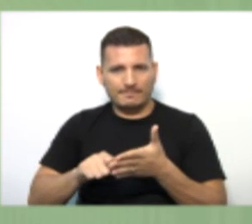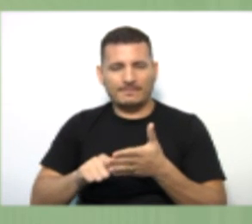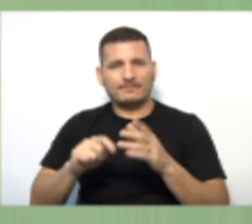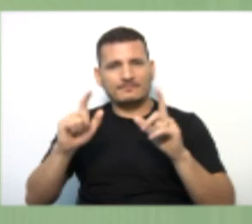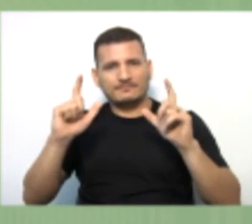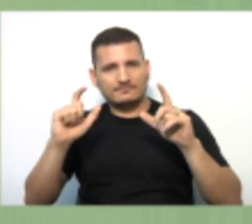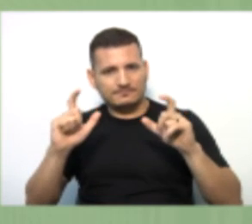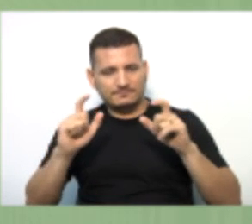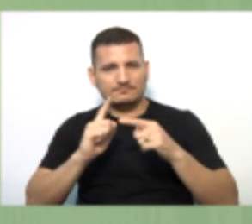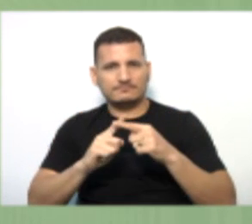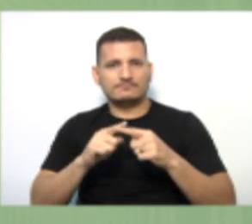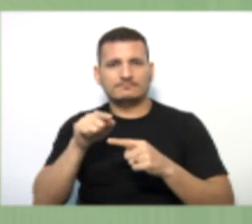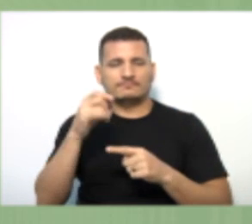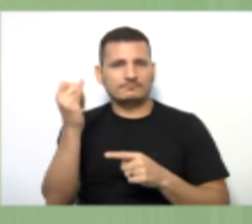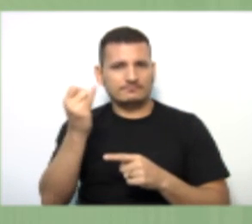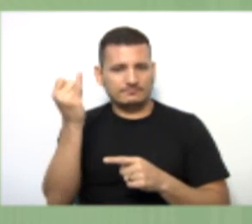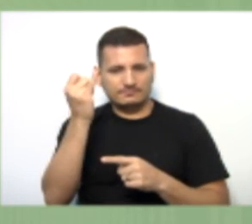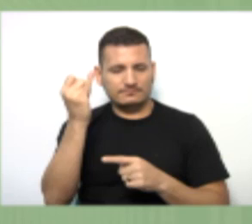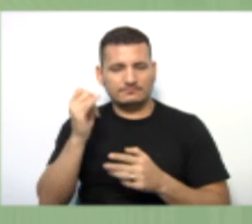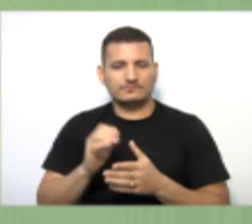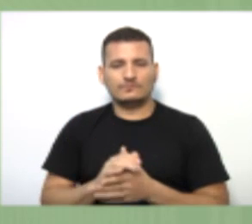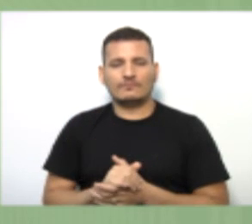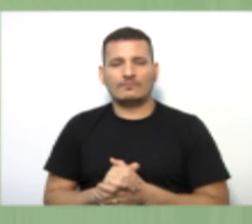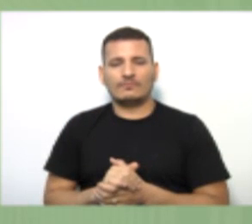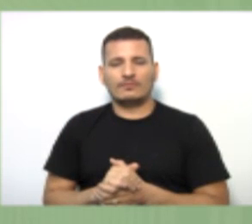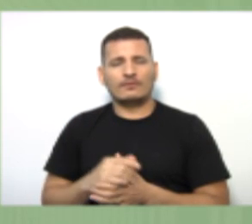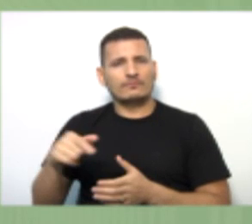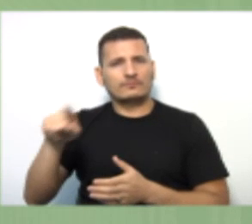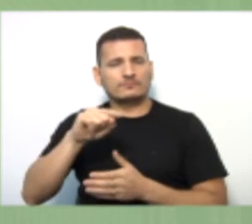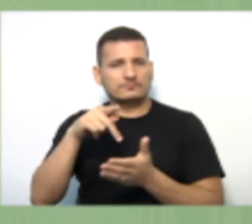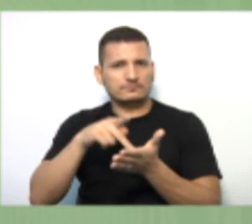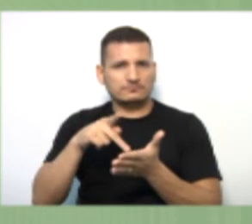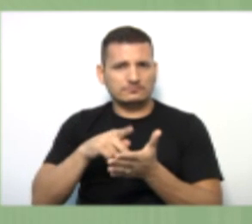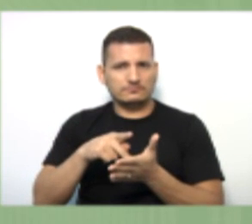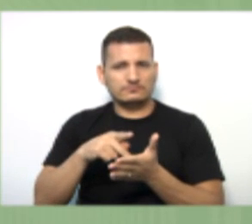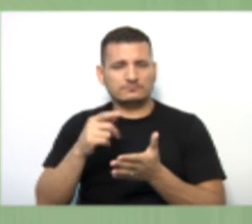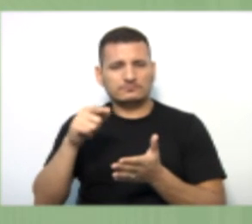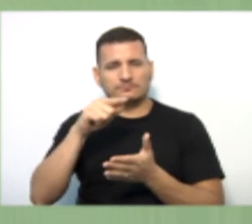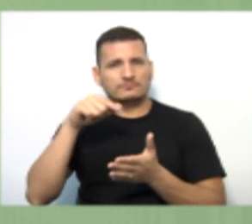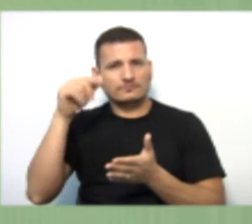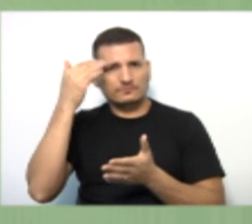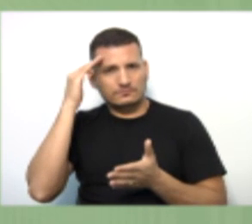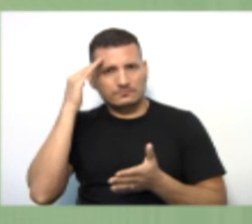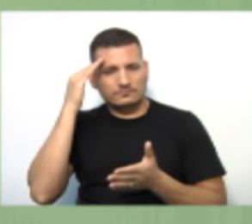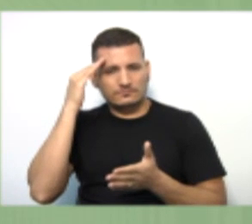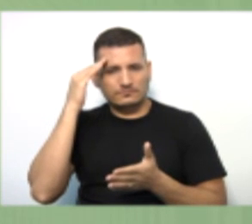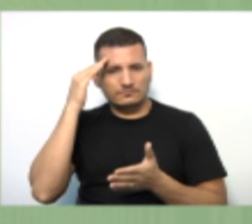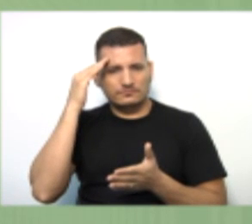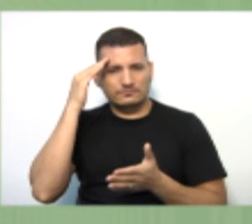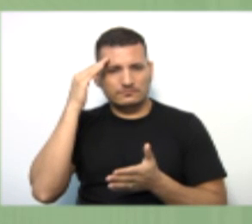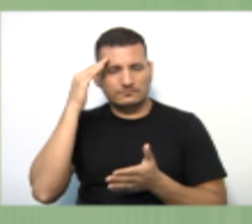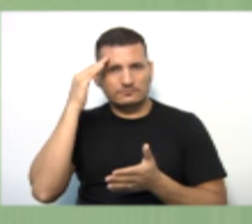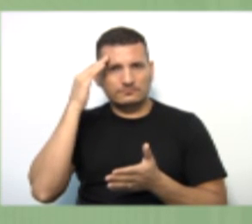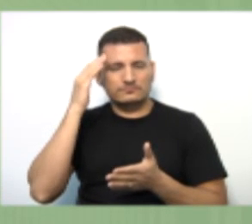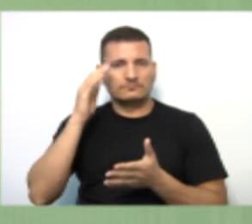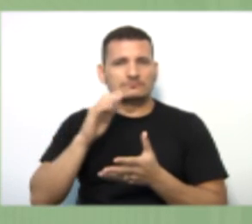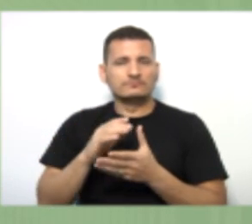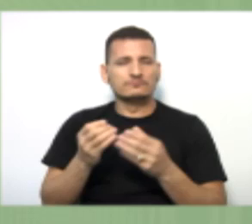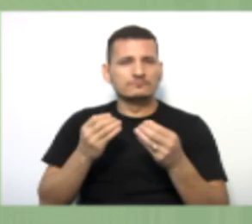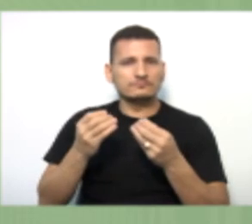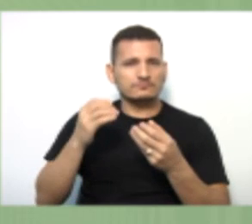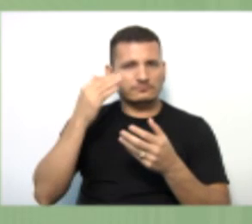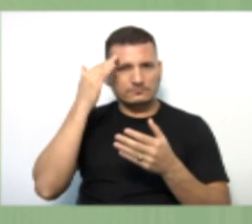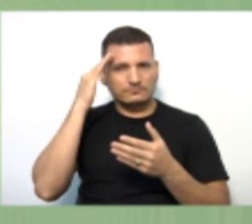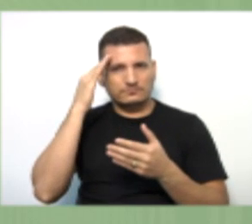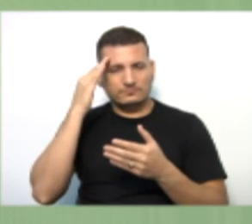famosa foto, porque isso aqui é importante, tá bom? E vocês, na realidade, quando a gente entende, pega aquele fio da meada, aquela famosa ditada, né, professor? Quando a gente